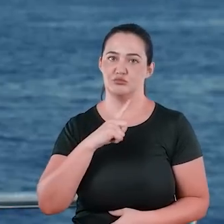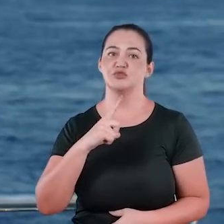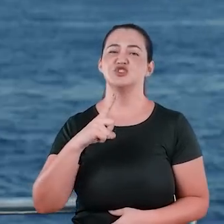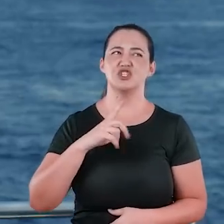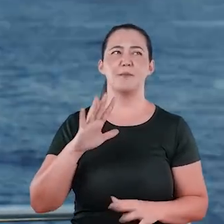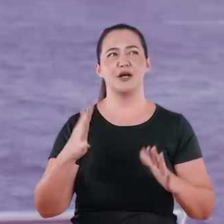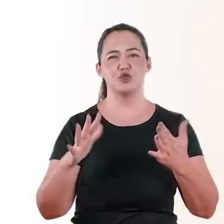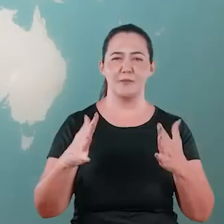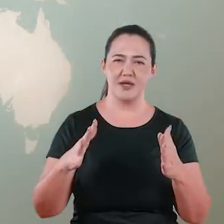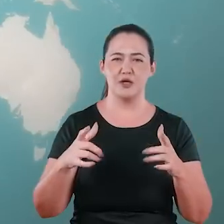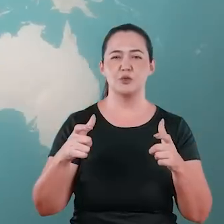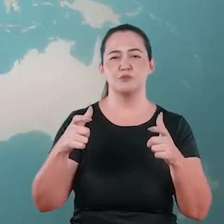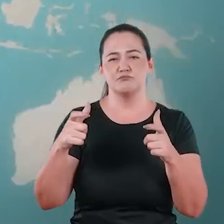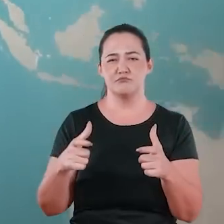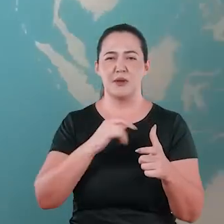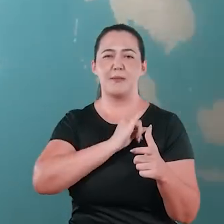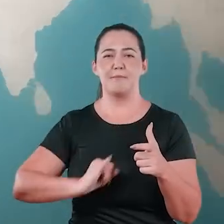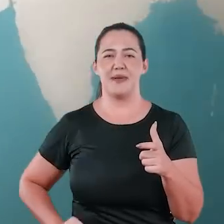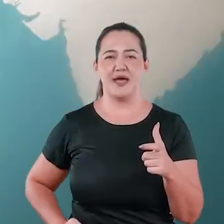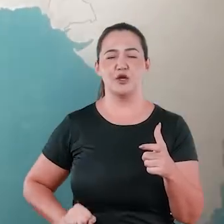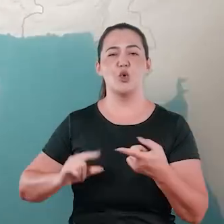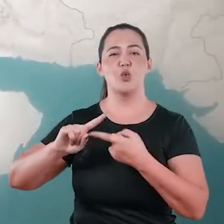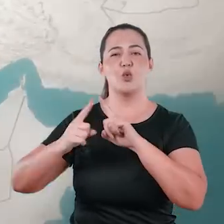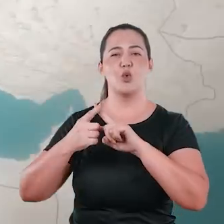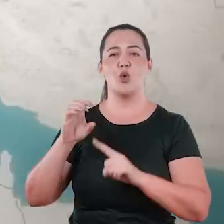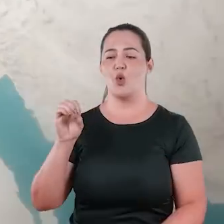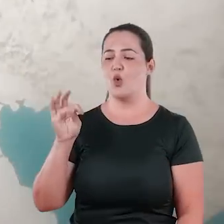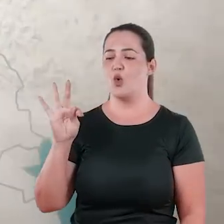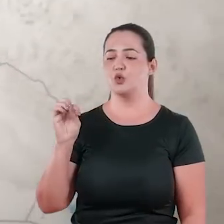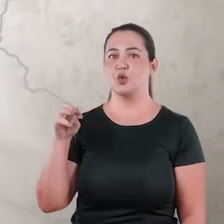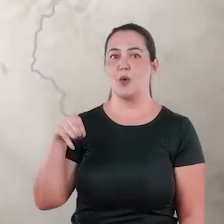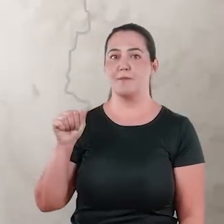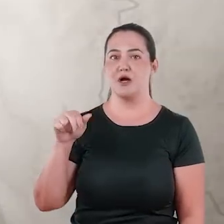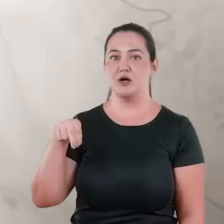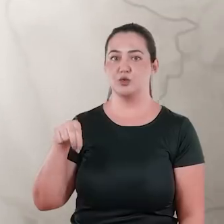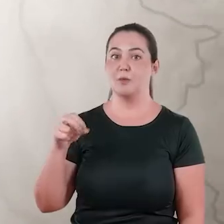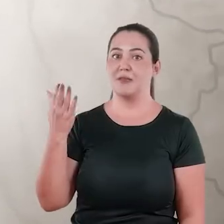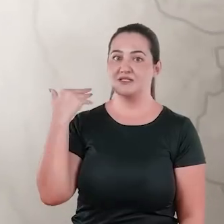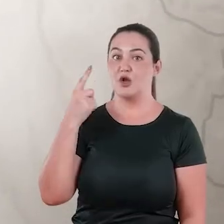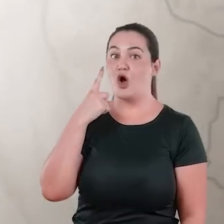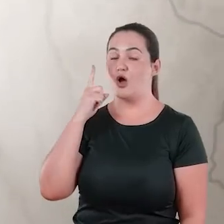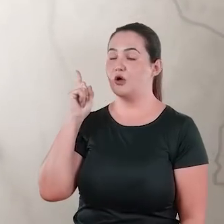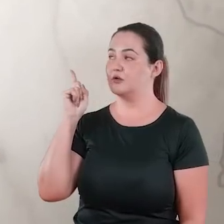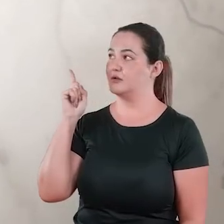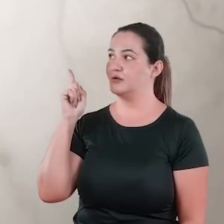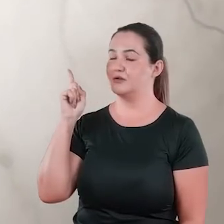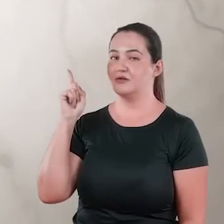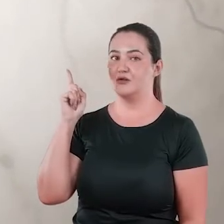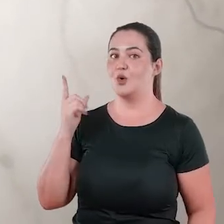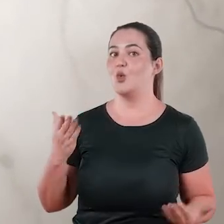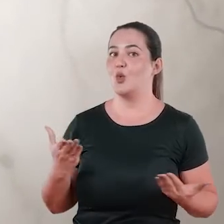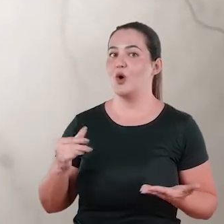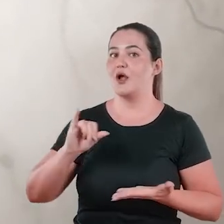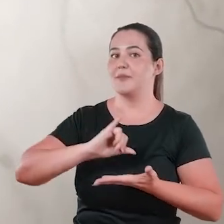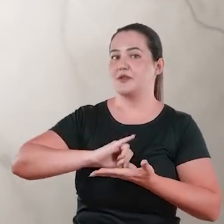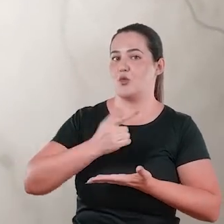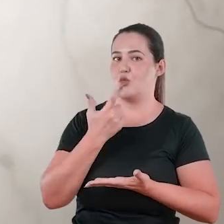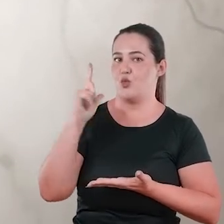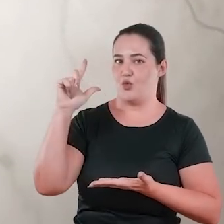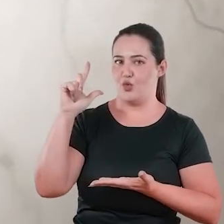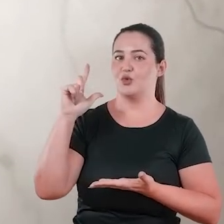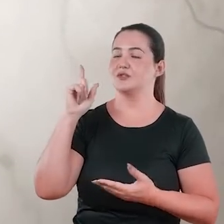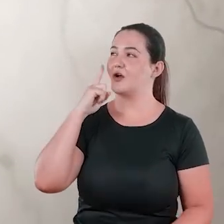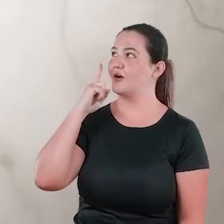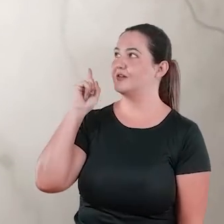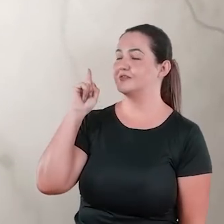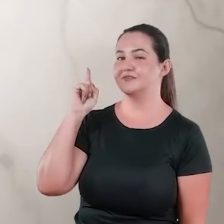Império Turco-Otomano ou Império Otomano, mas hoje a capital é Ankara. No Brasil acabamos falando Ankara, mas